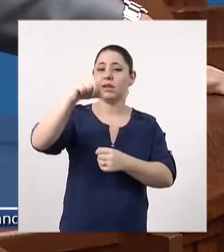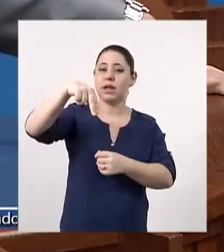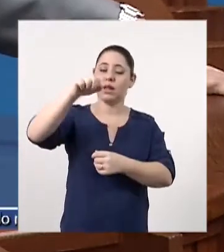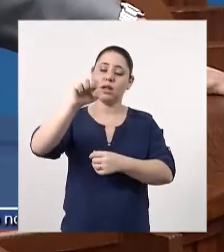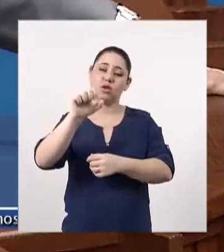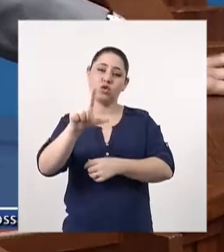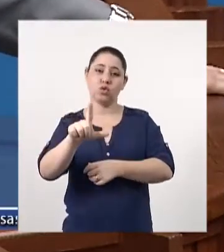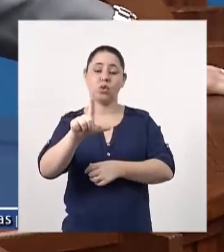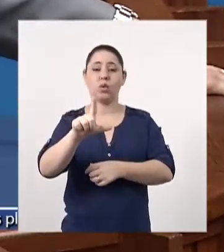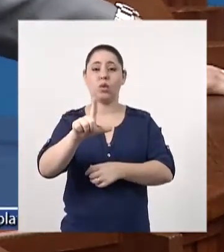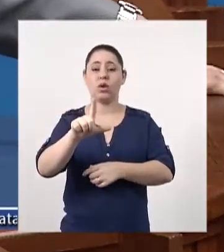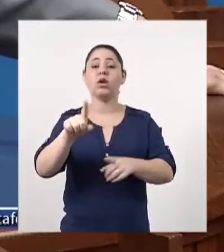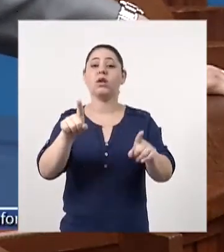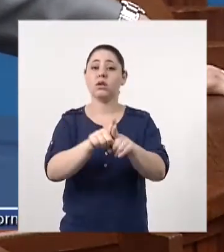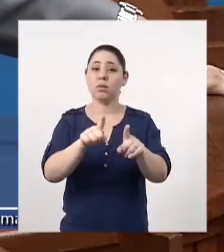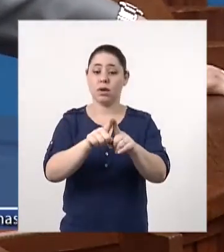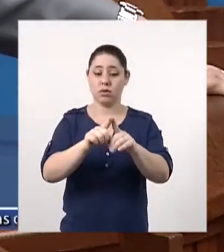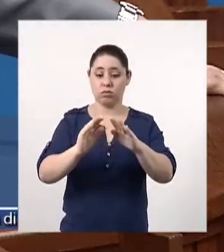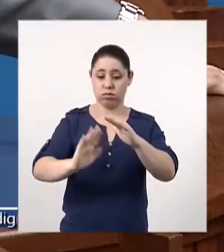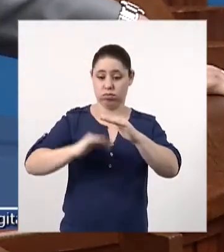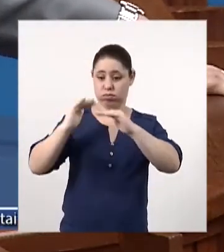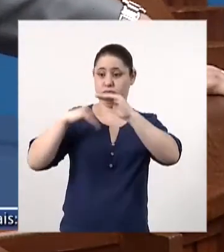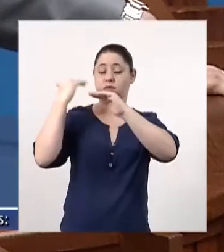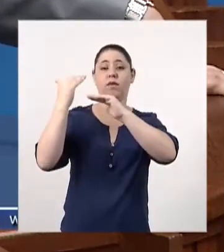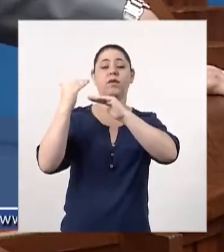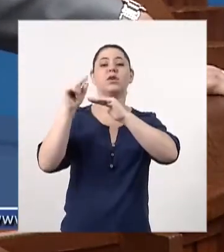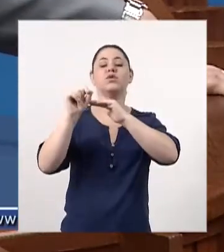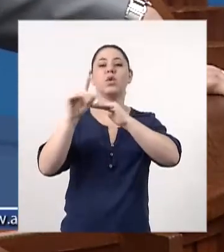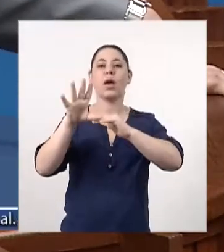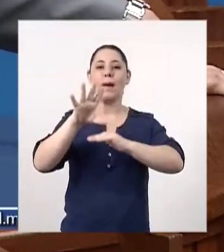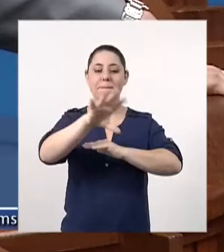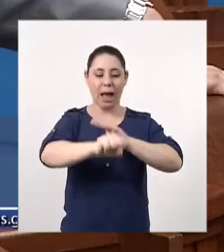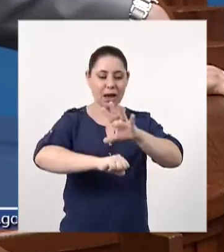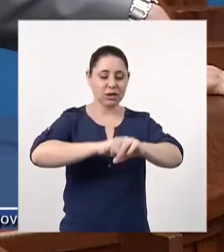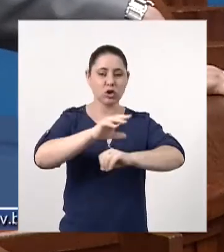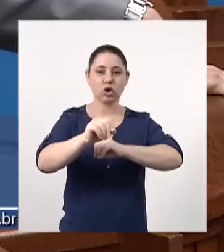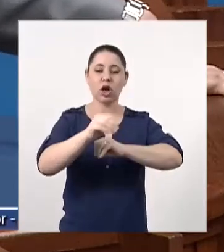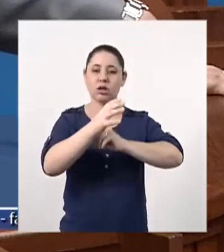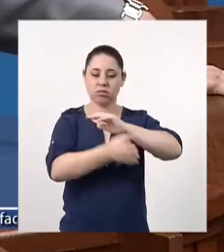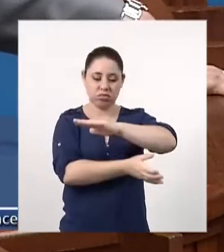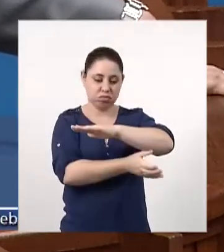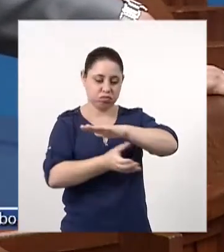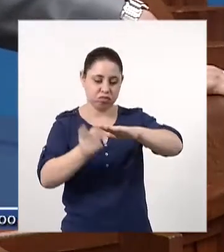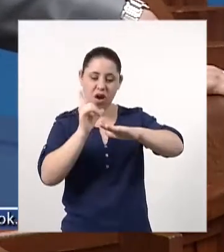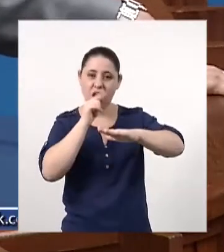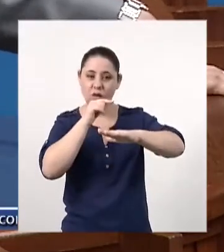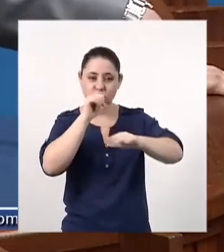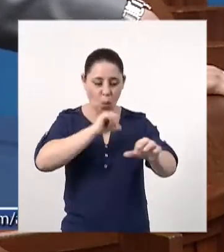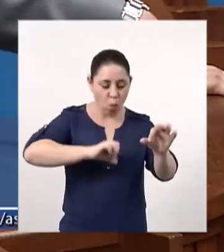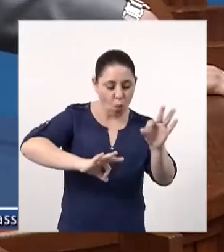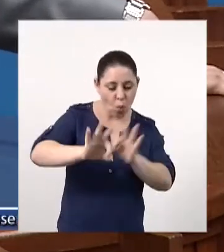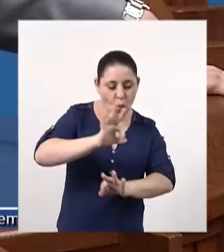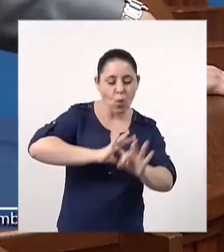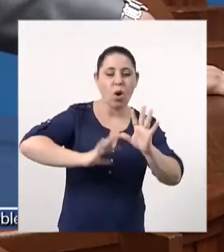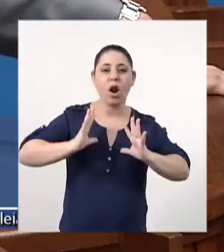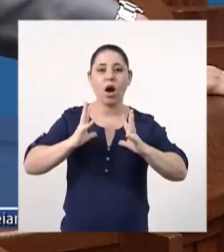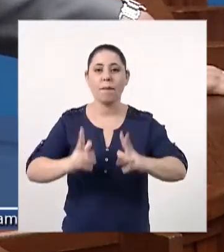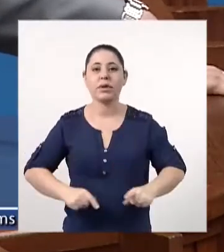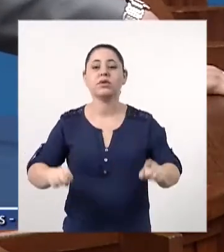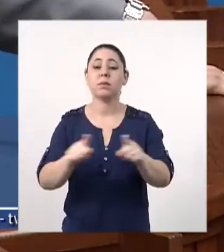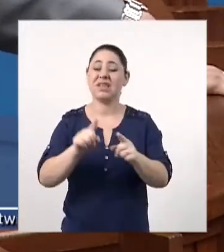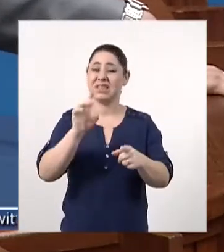e no grande avanço e na evolução da coleta e tratamento de esgoto, como nós tivemos, citando as maiores